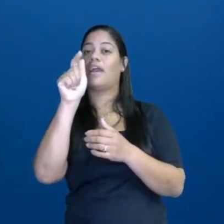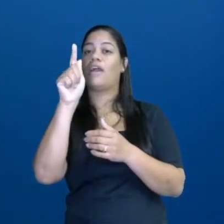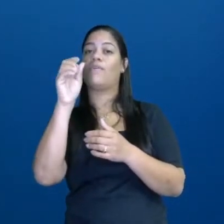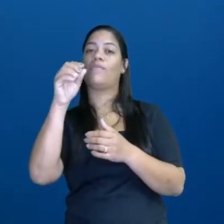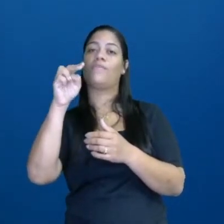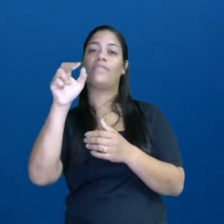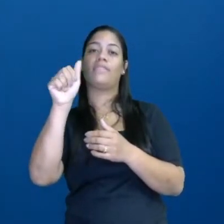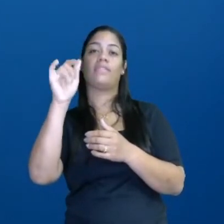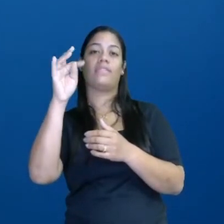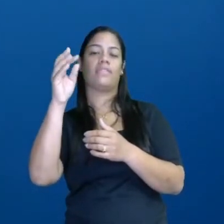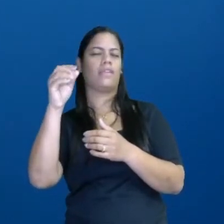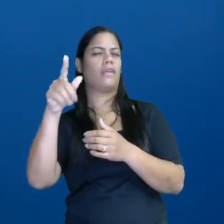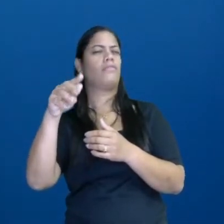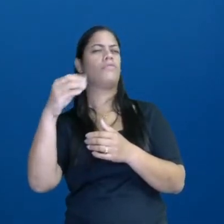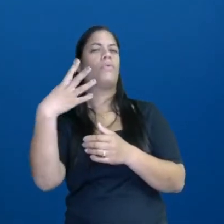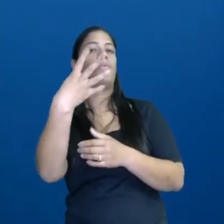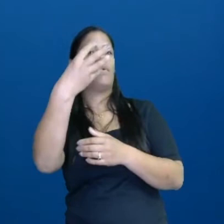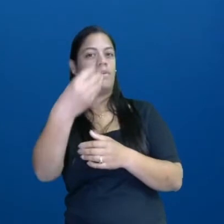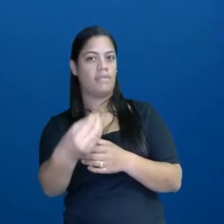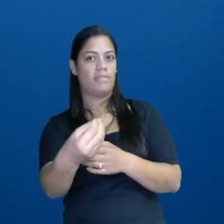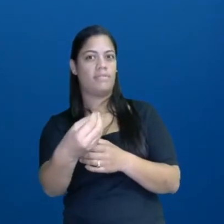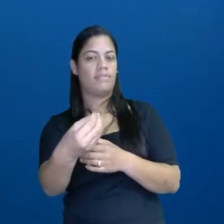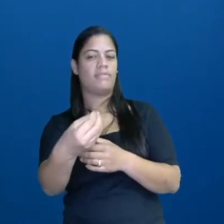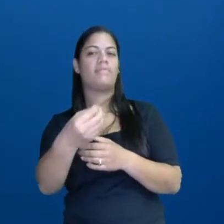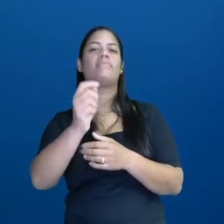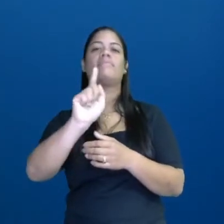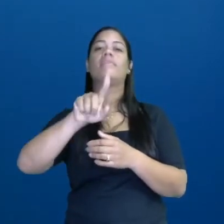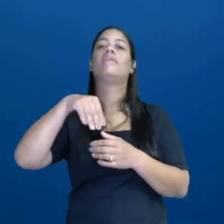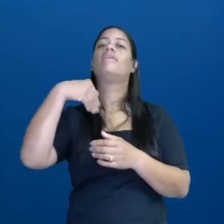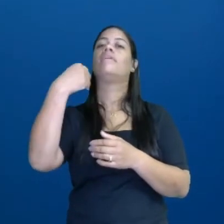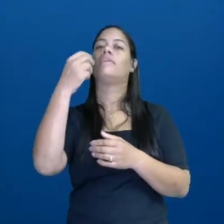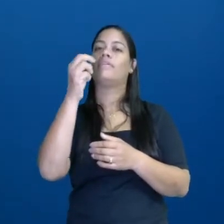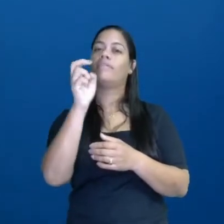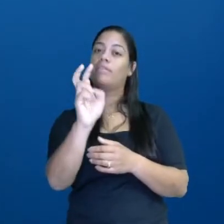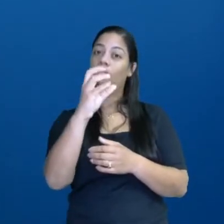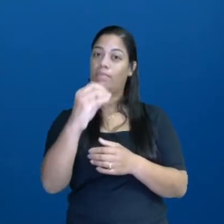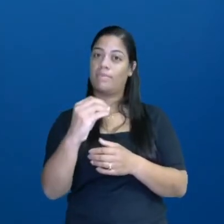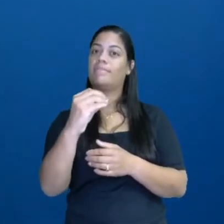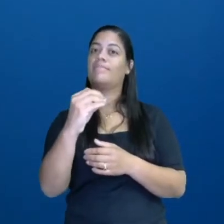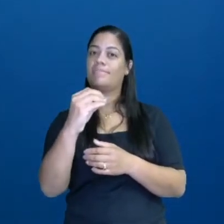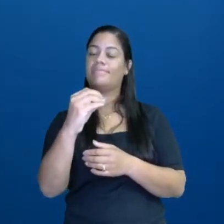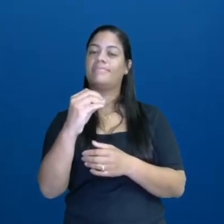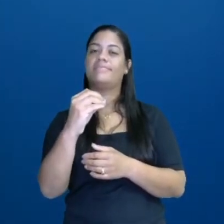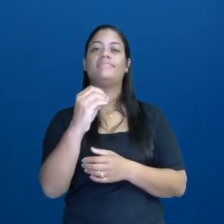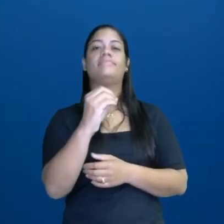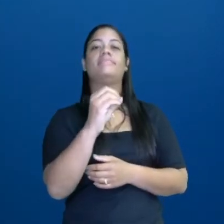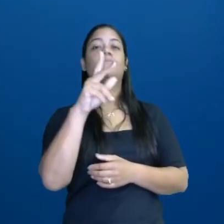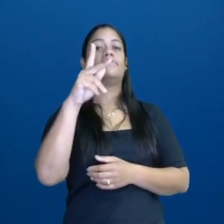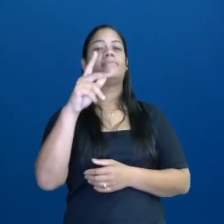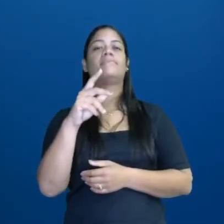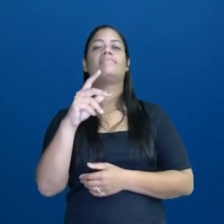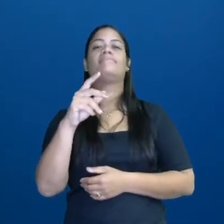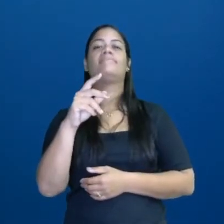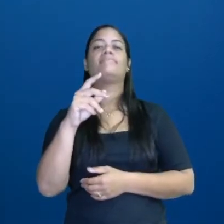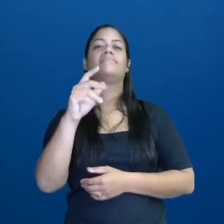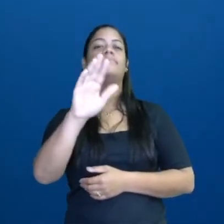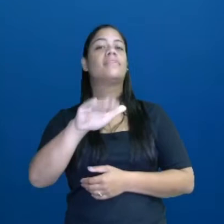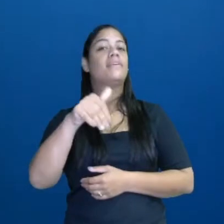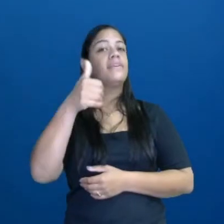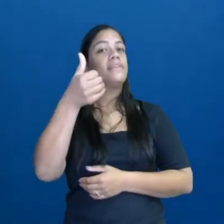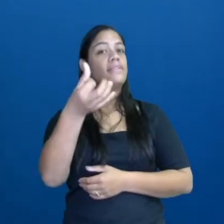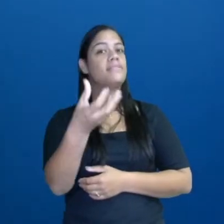triacotágono. 40 lados é o tetracontágono. 50 lados, o